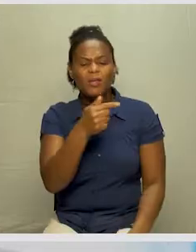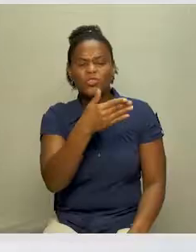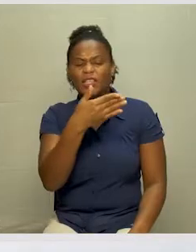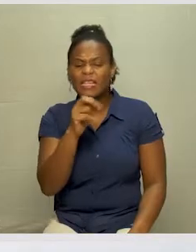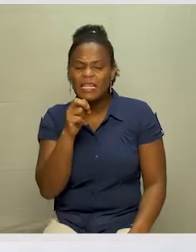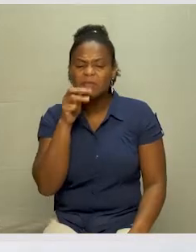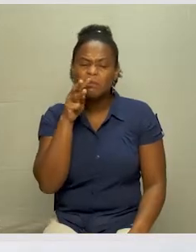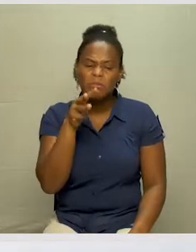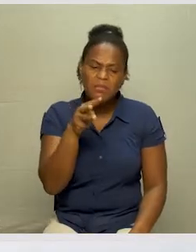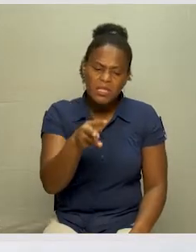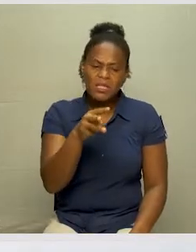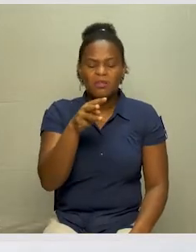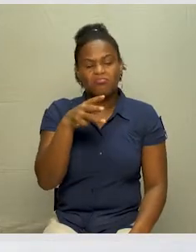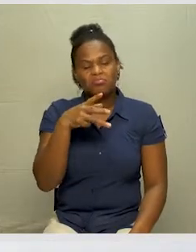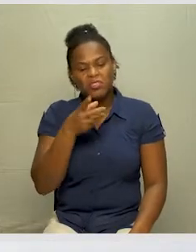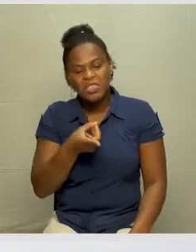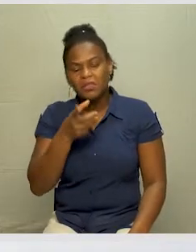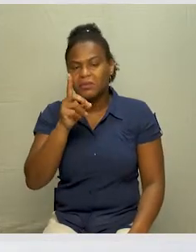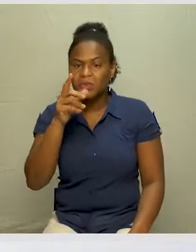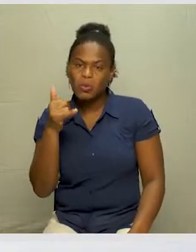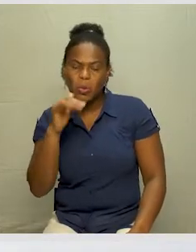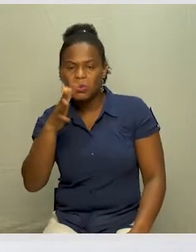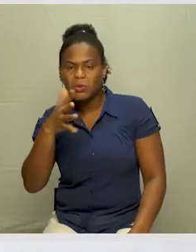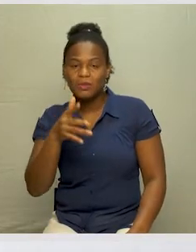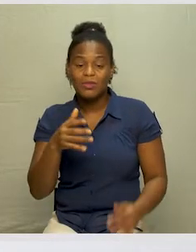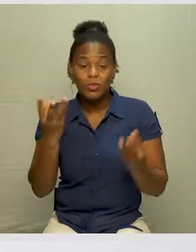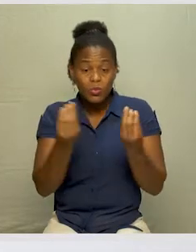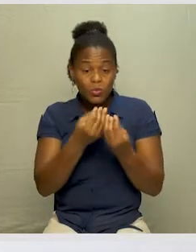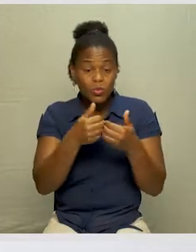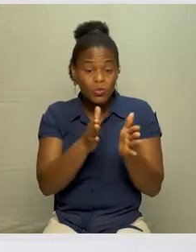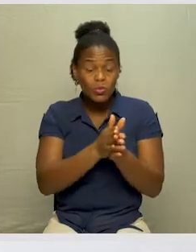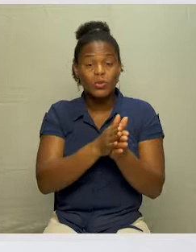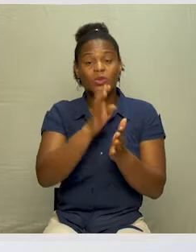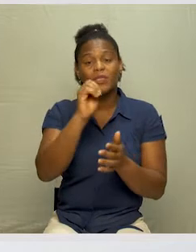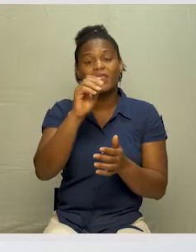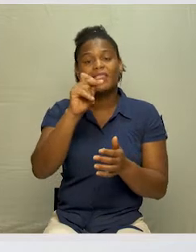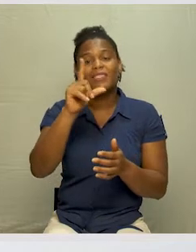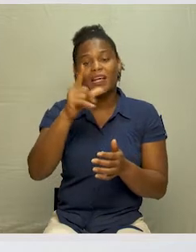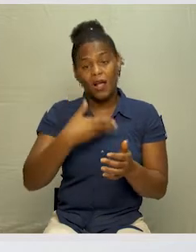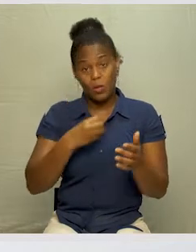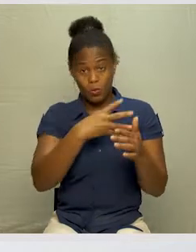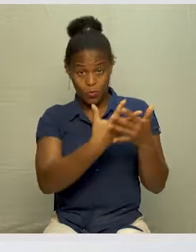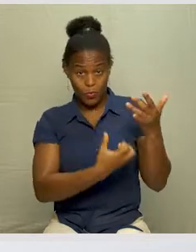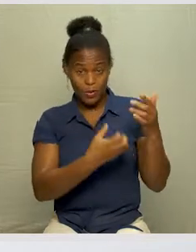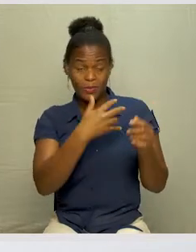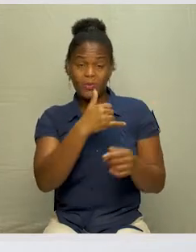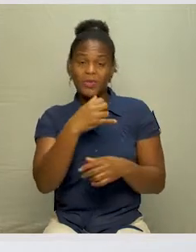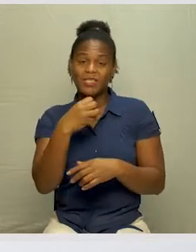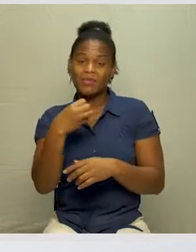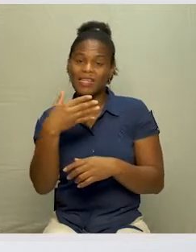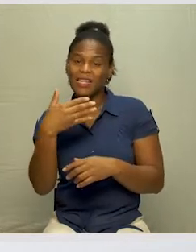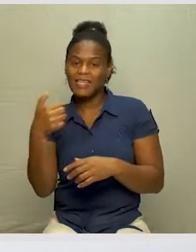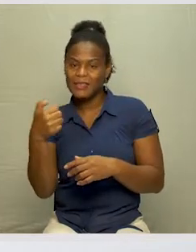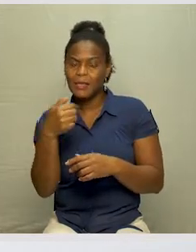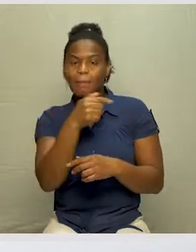13.962 aproximadamente. Somando todos os saldos das suas componentes, vamos encontrar um saldo para 2015